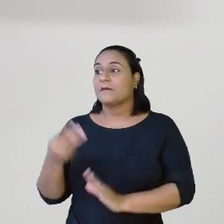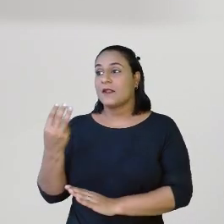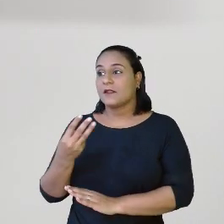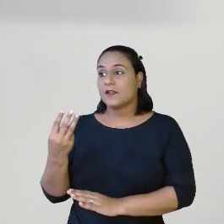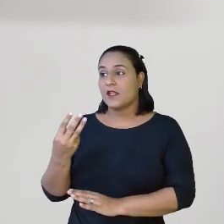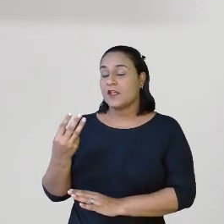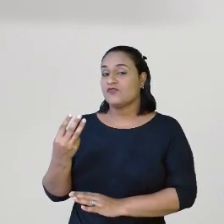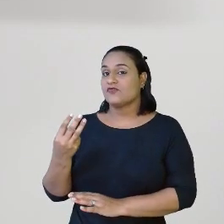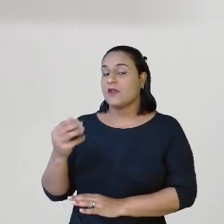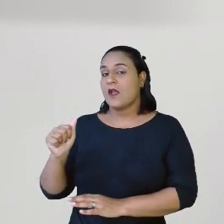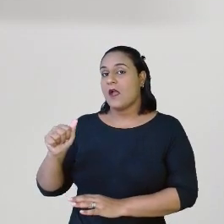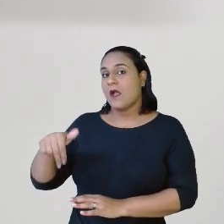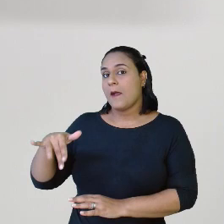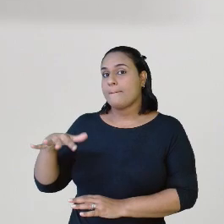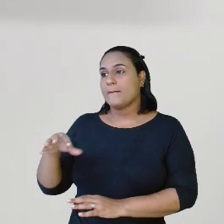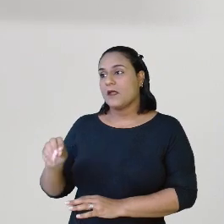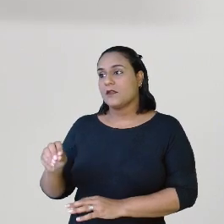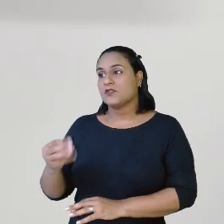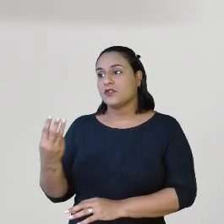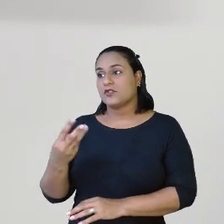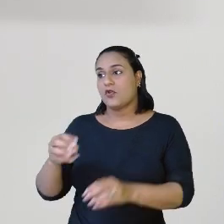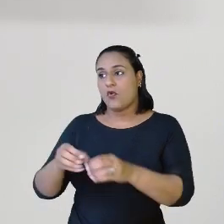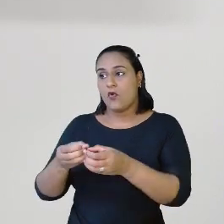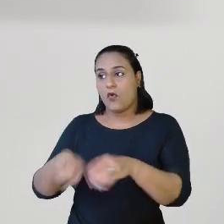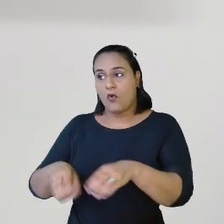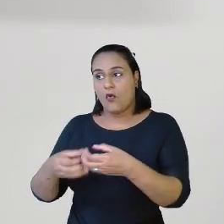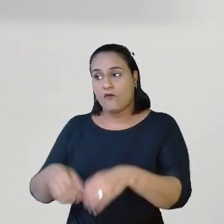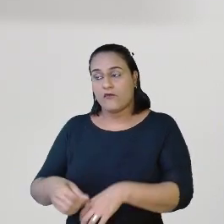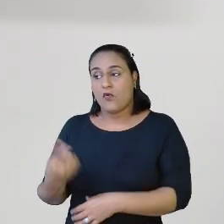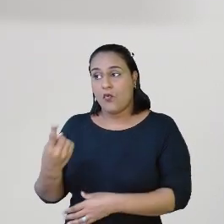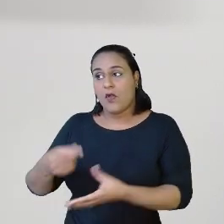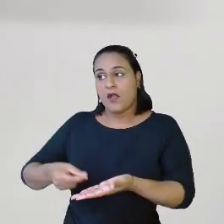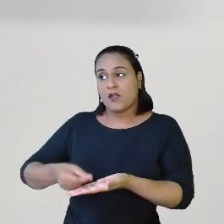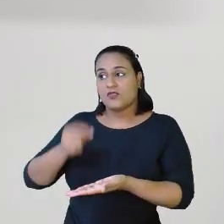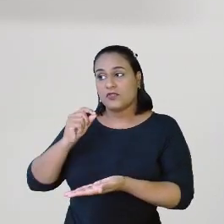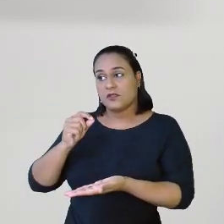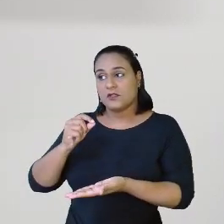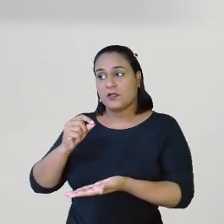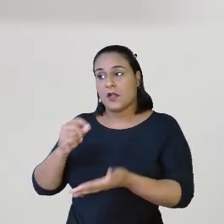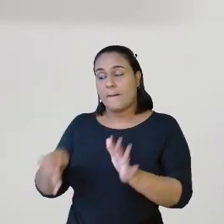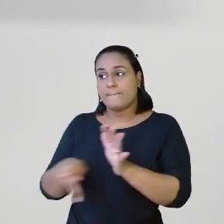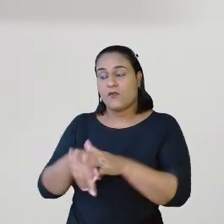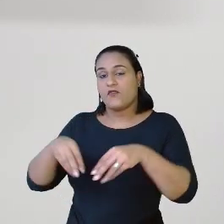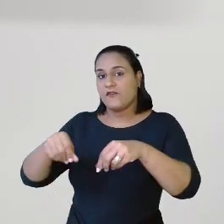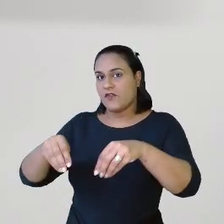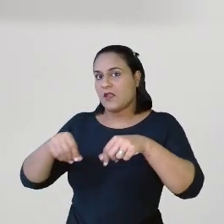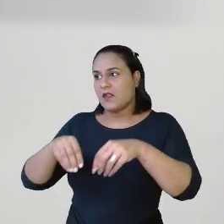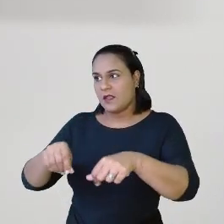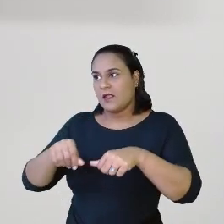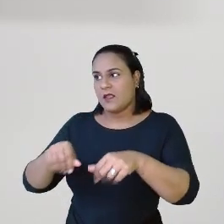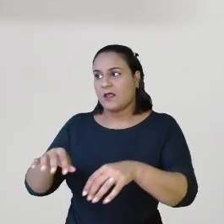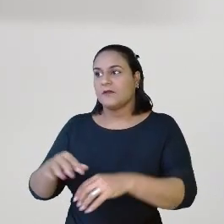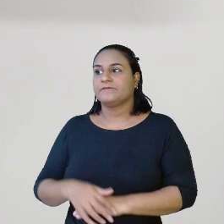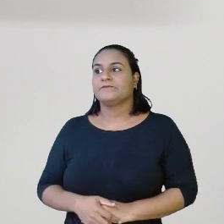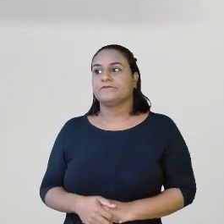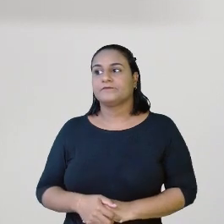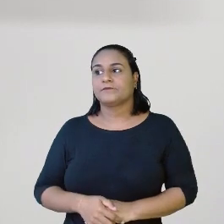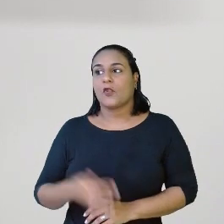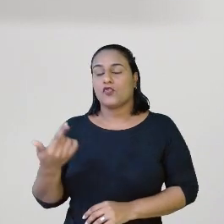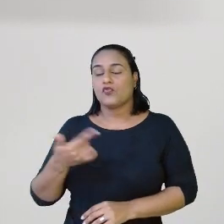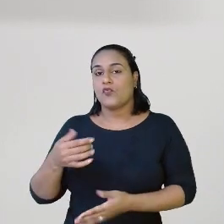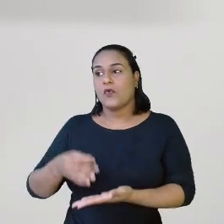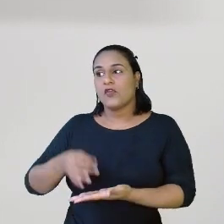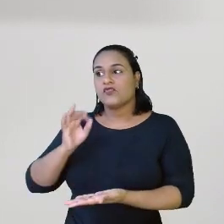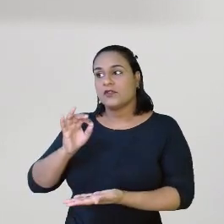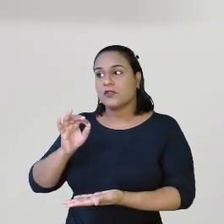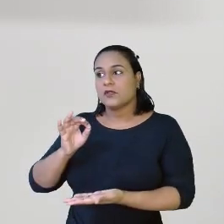ameixas, 3 ovos, 3 ovos, uma xícara de chá de farinha de trigo, 2